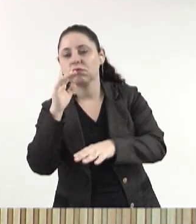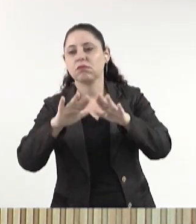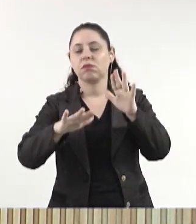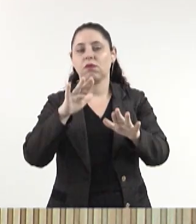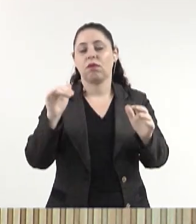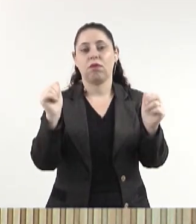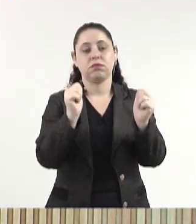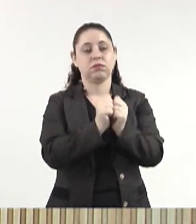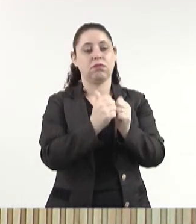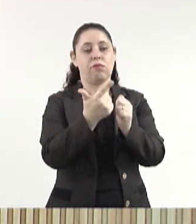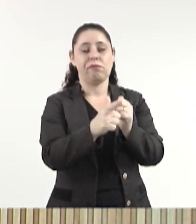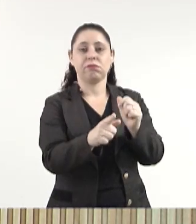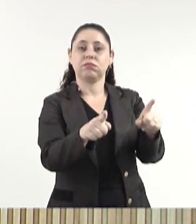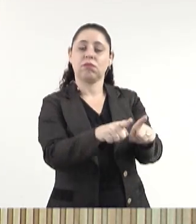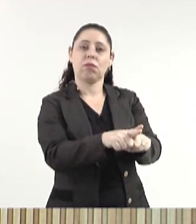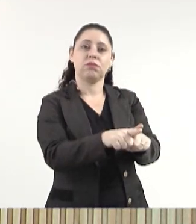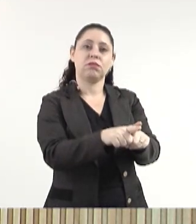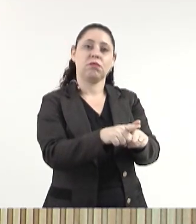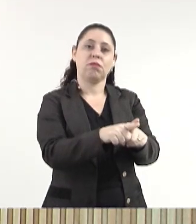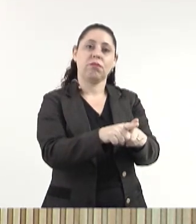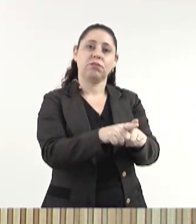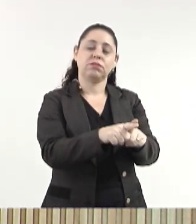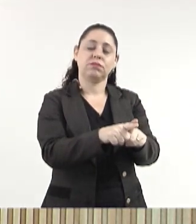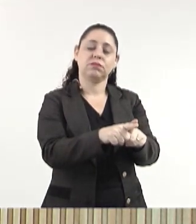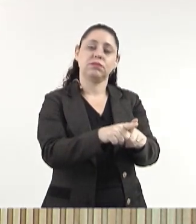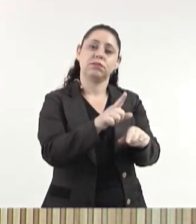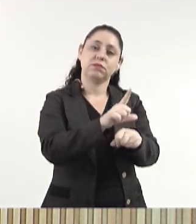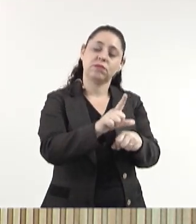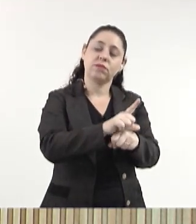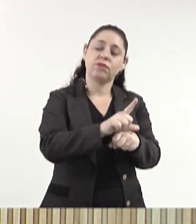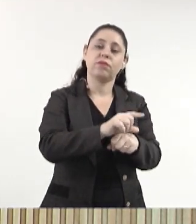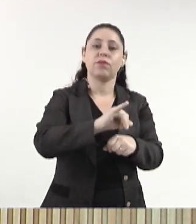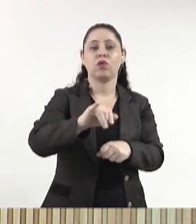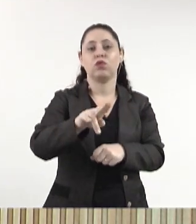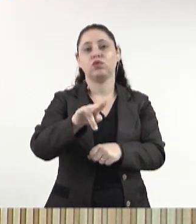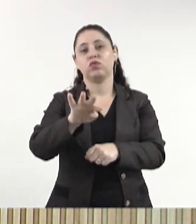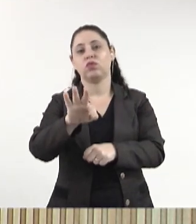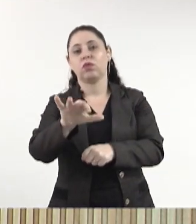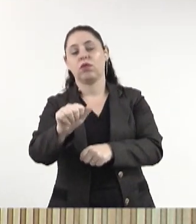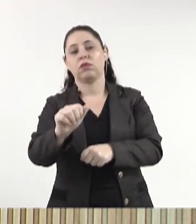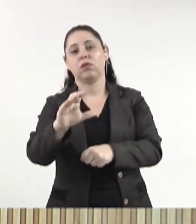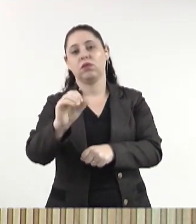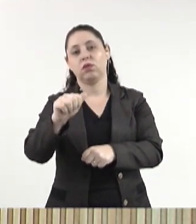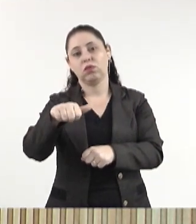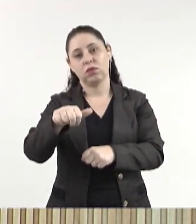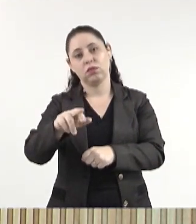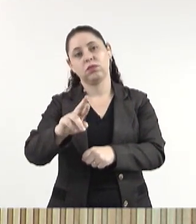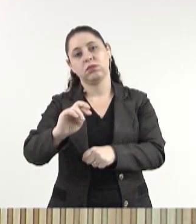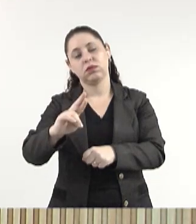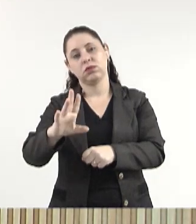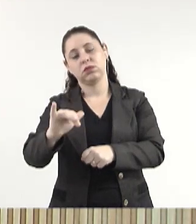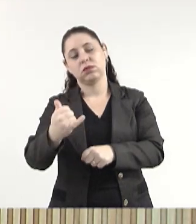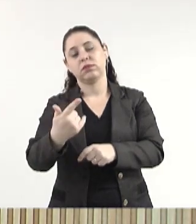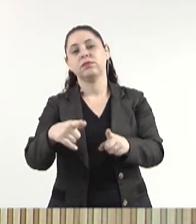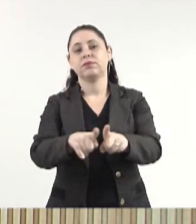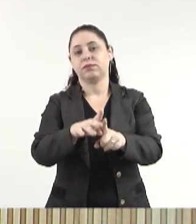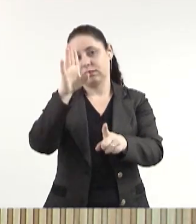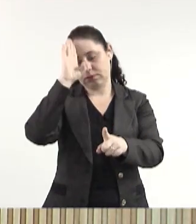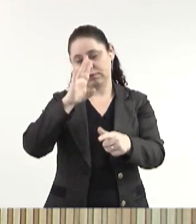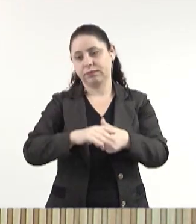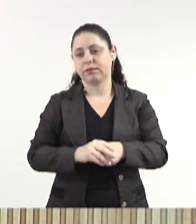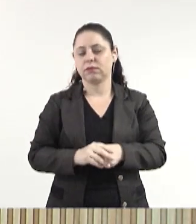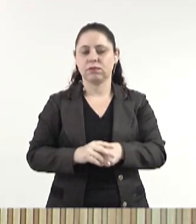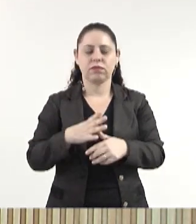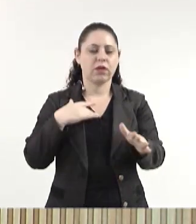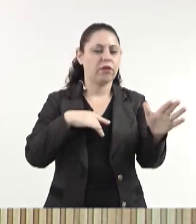precisam fazer junto à Junta Comercial, né? Então, essa certidão ela fica gratuita. Consulta